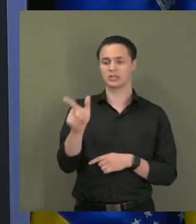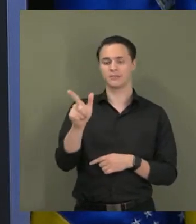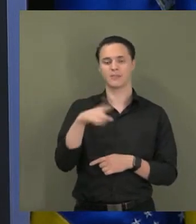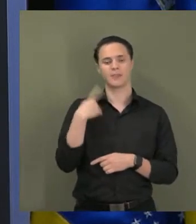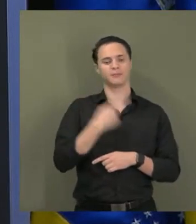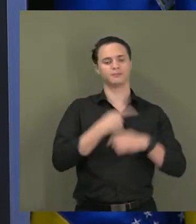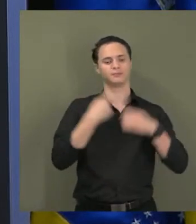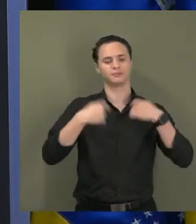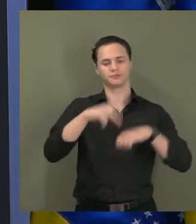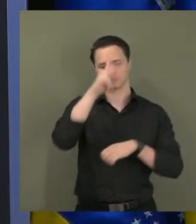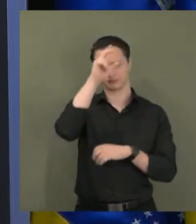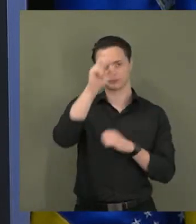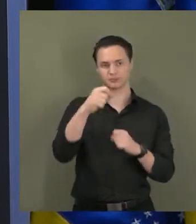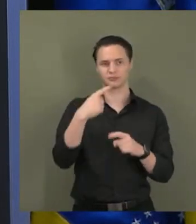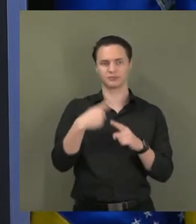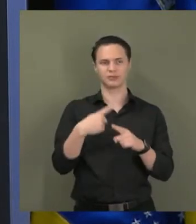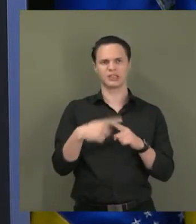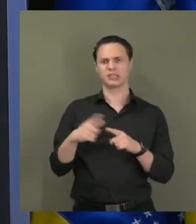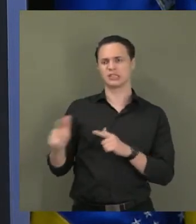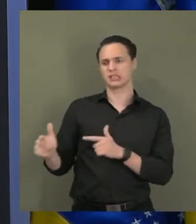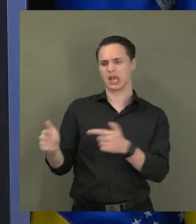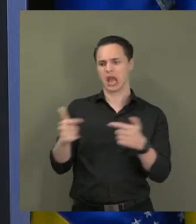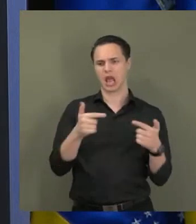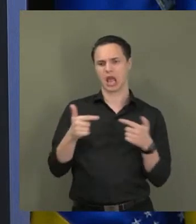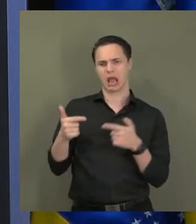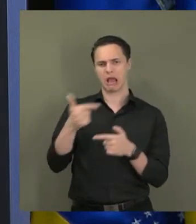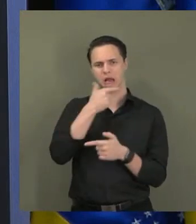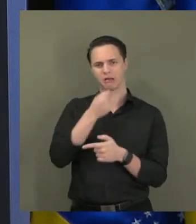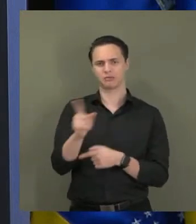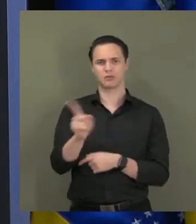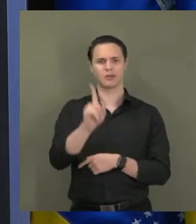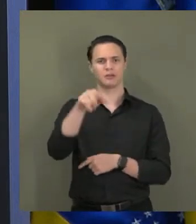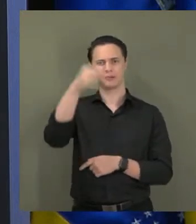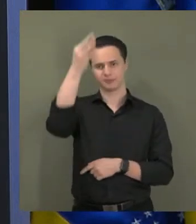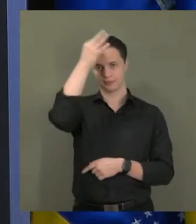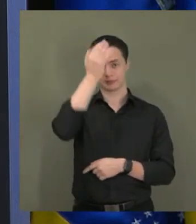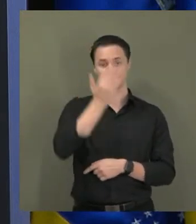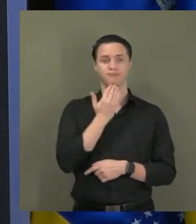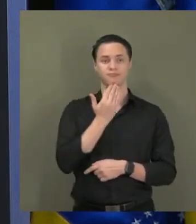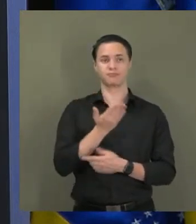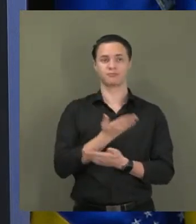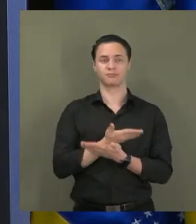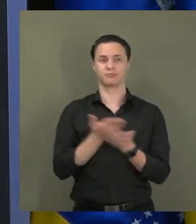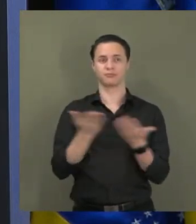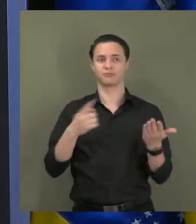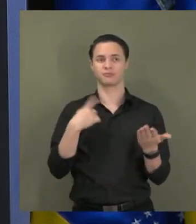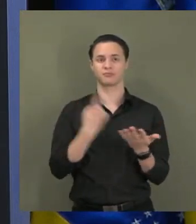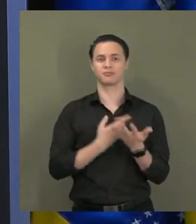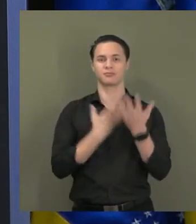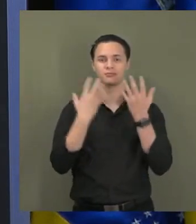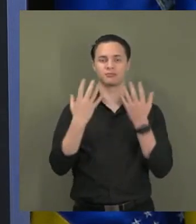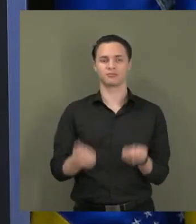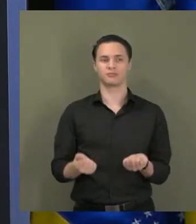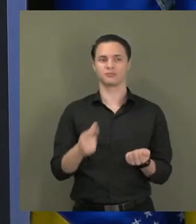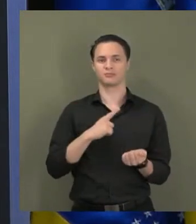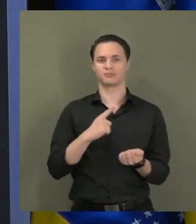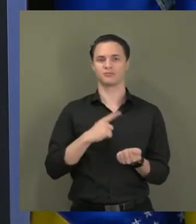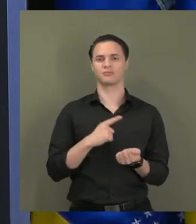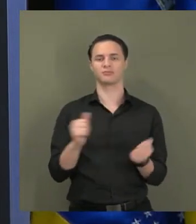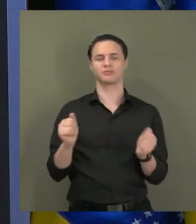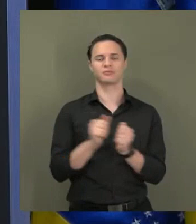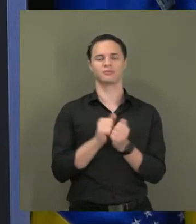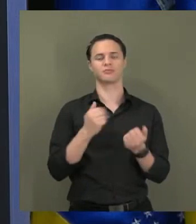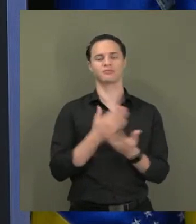sua força, porque a guerra não é entre os homens, é espiritual. Peço a você, e nós vamos aqui com muitos